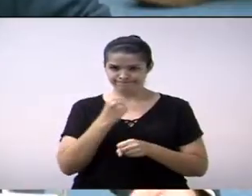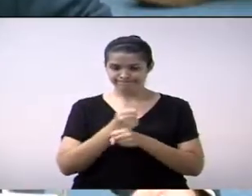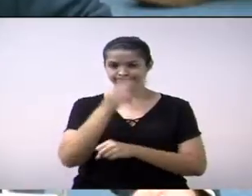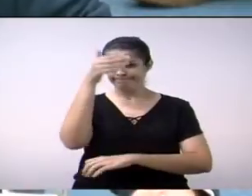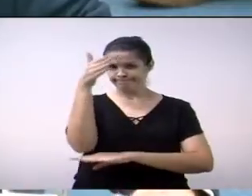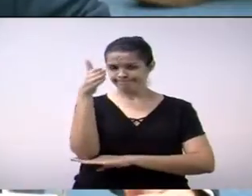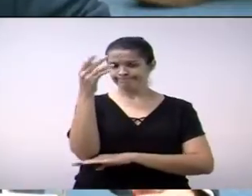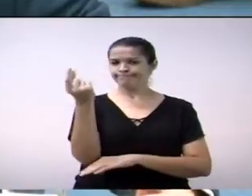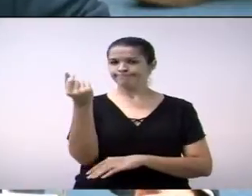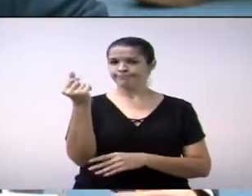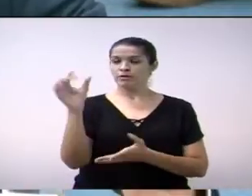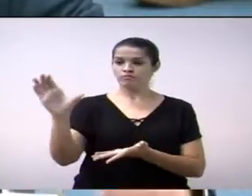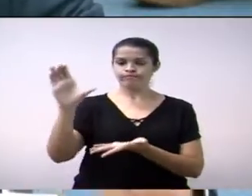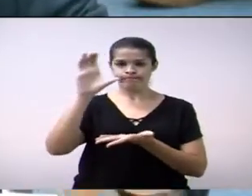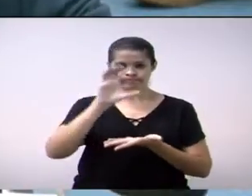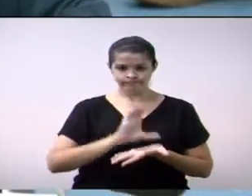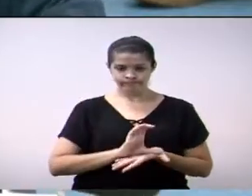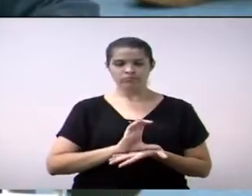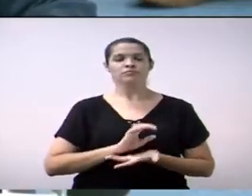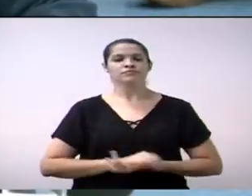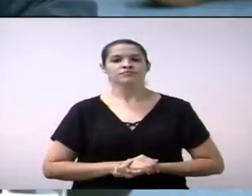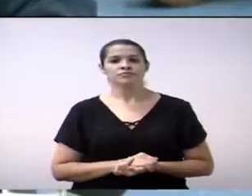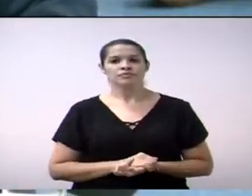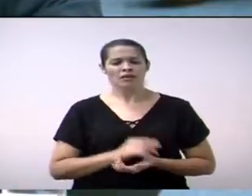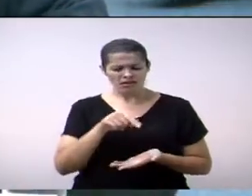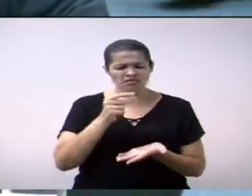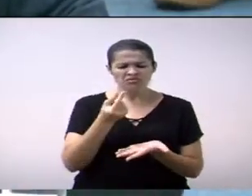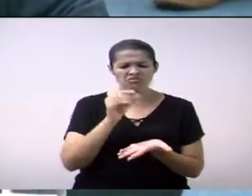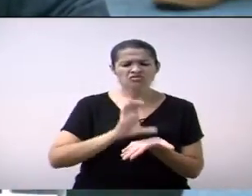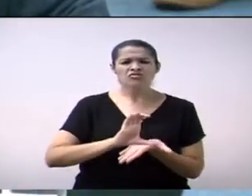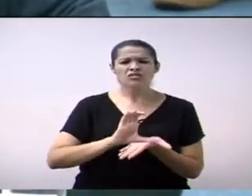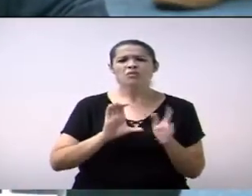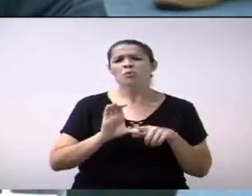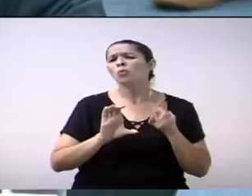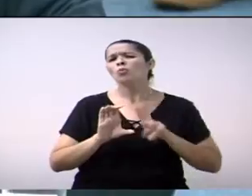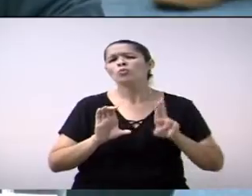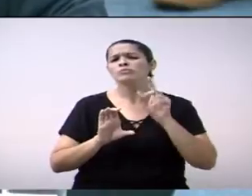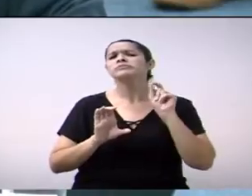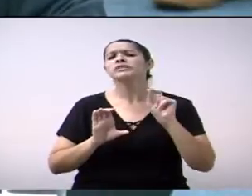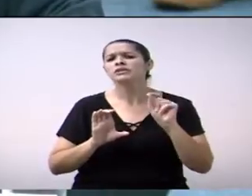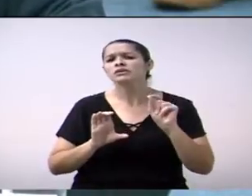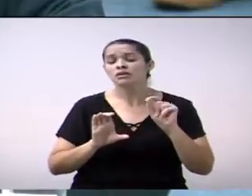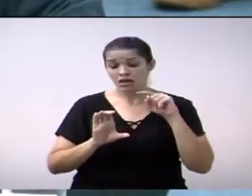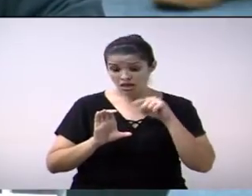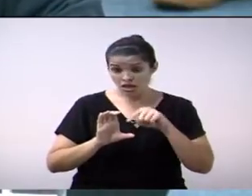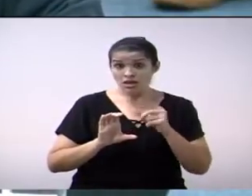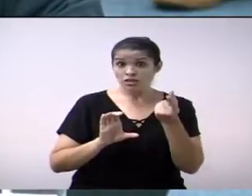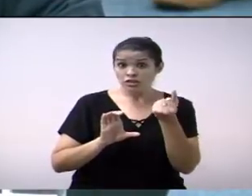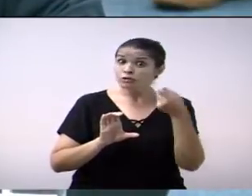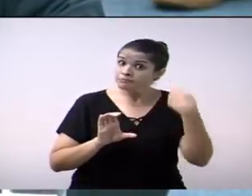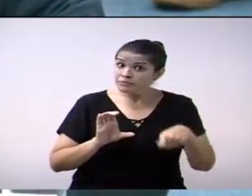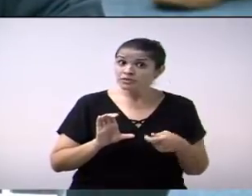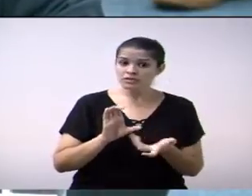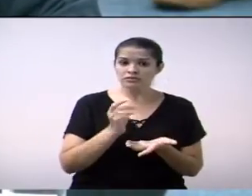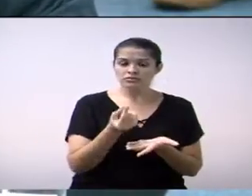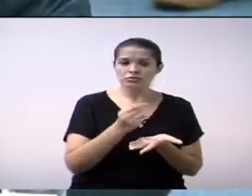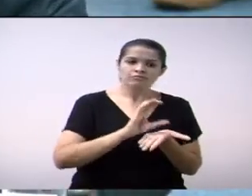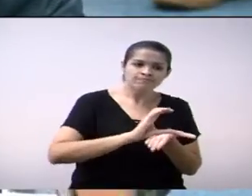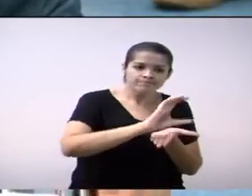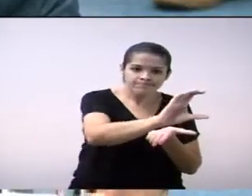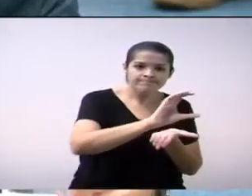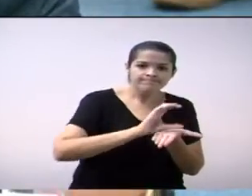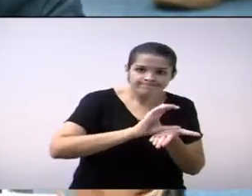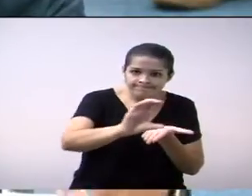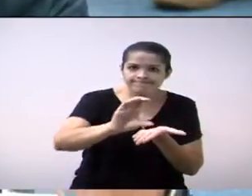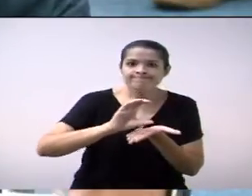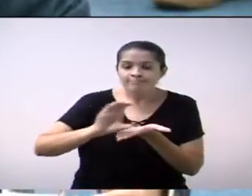rentabilidade. Investir em empreendimentos imobiliários que possam beneficiar diretamente os servidores, que são